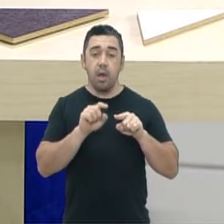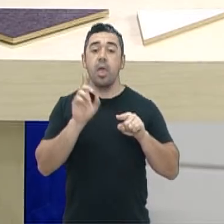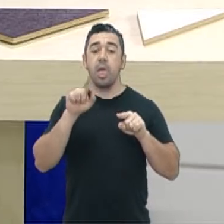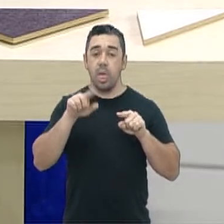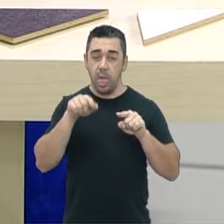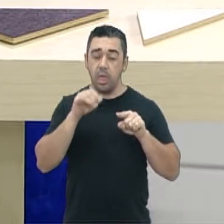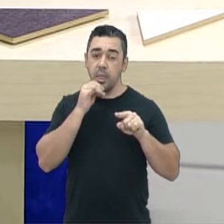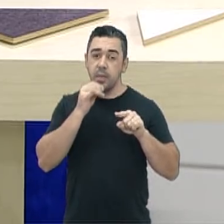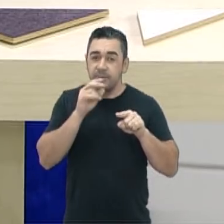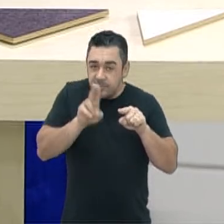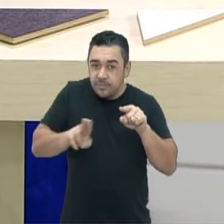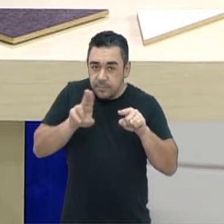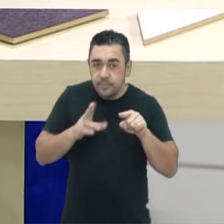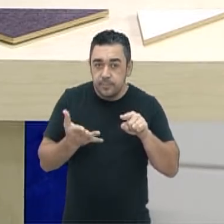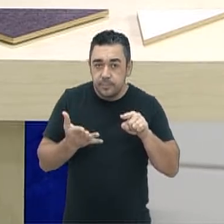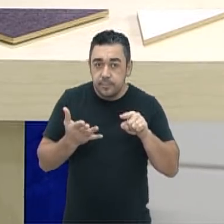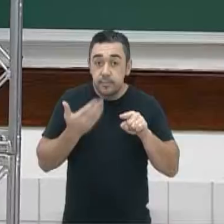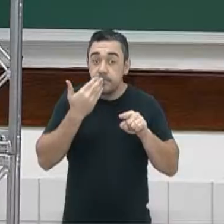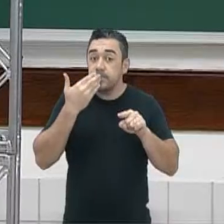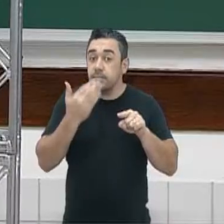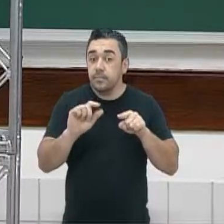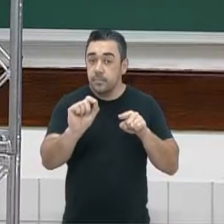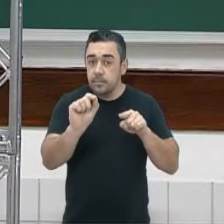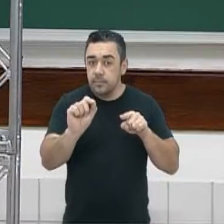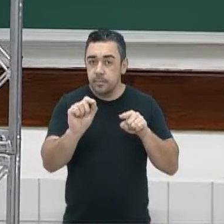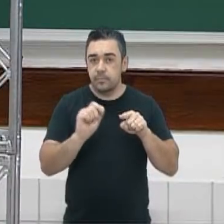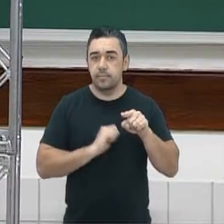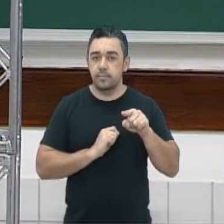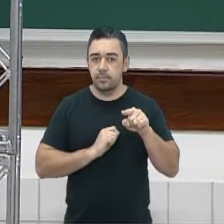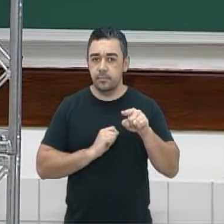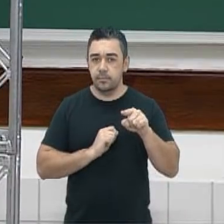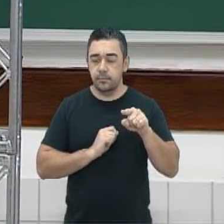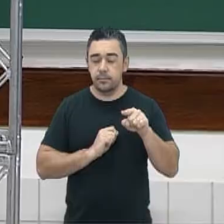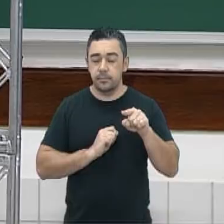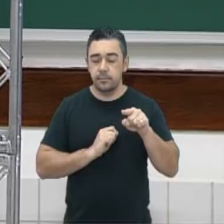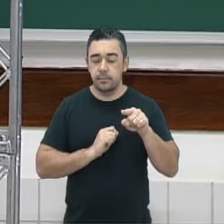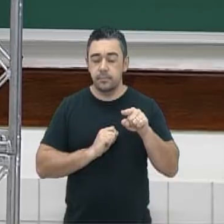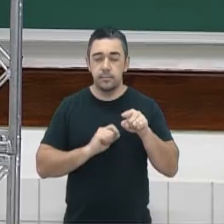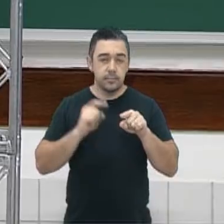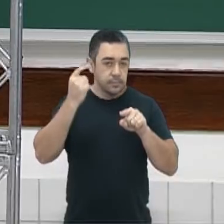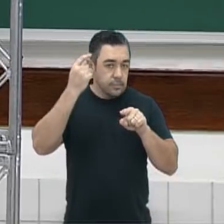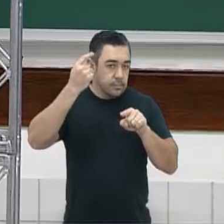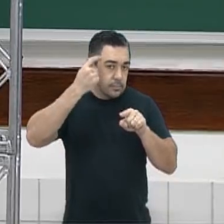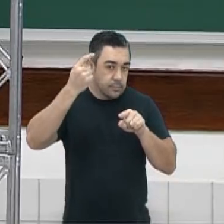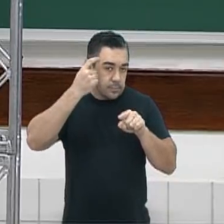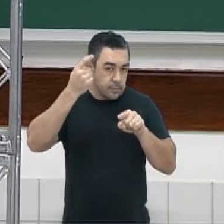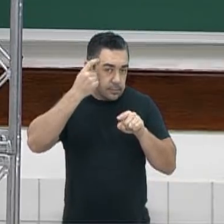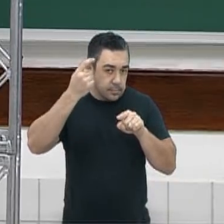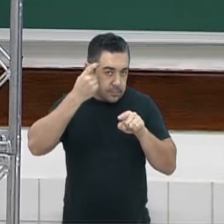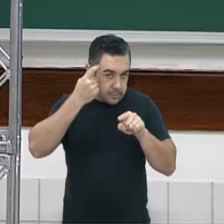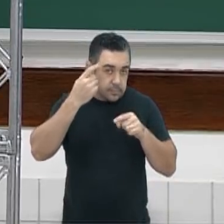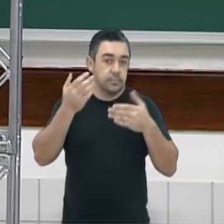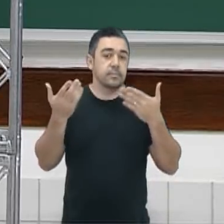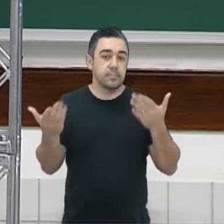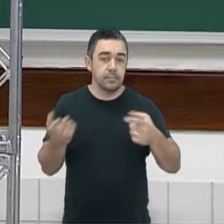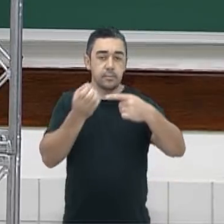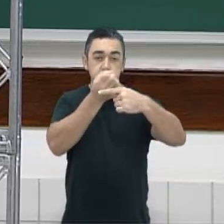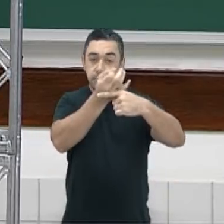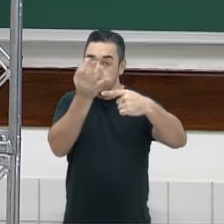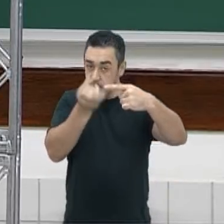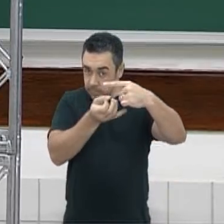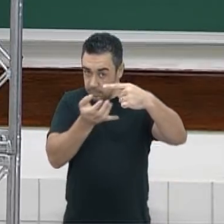unidade. Daí o exercício pedia o quê? Pedia para a gente pensar qual é a fração